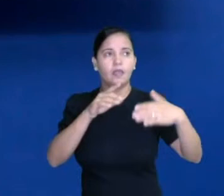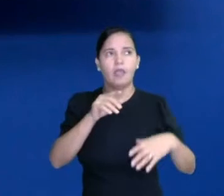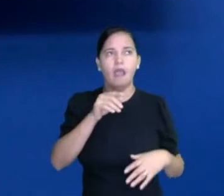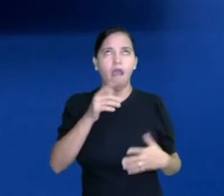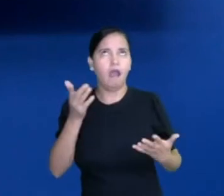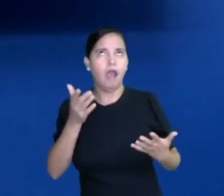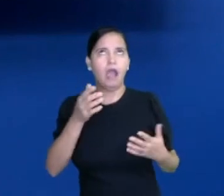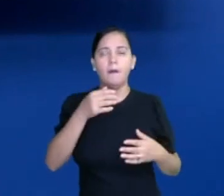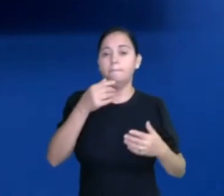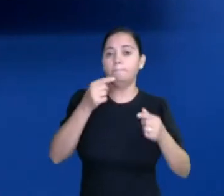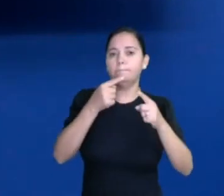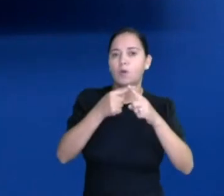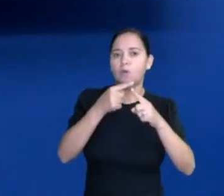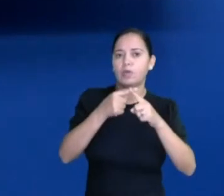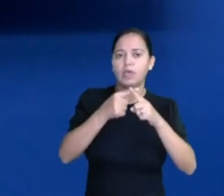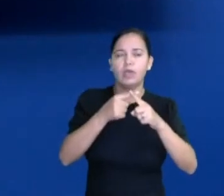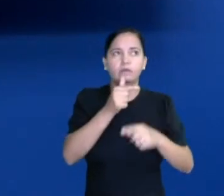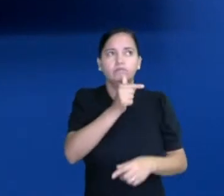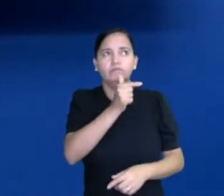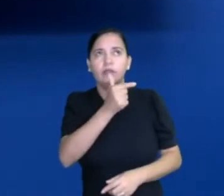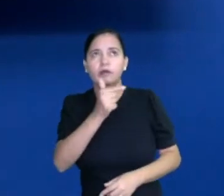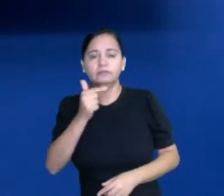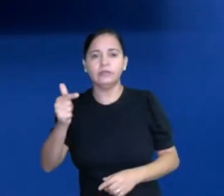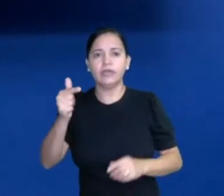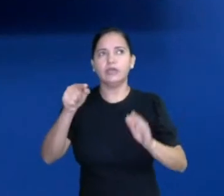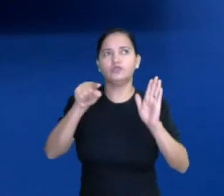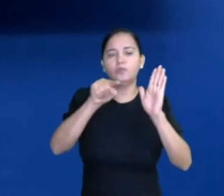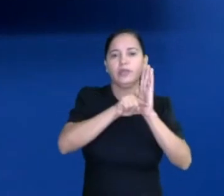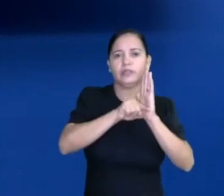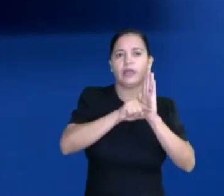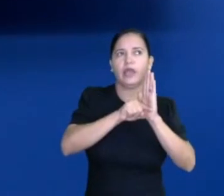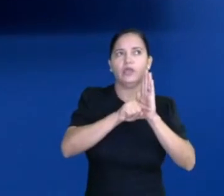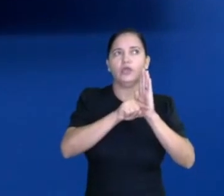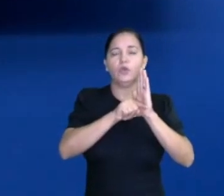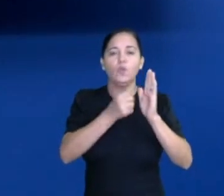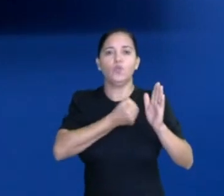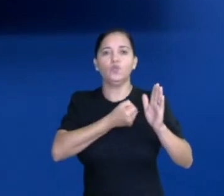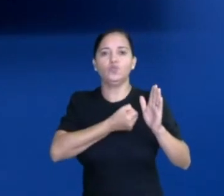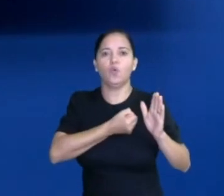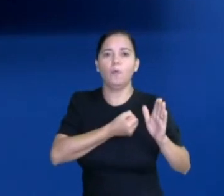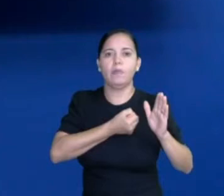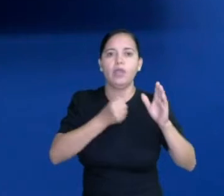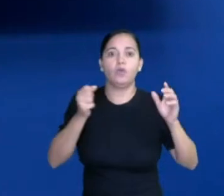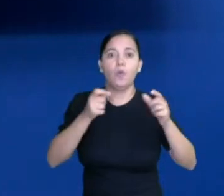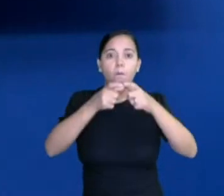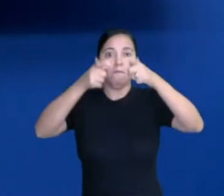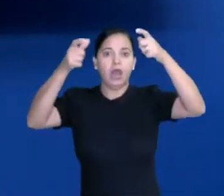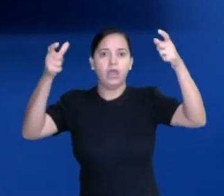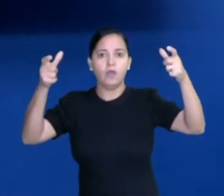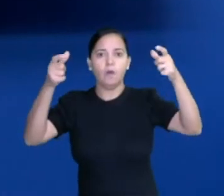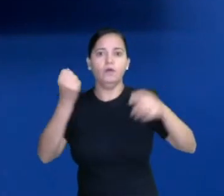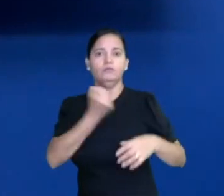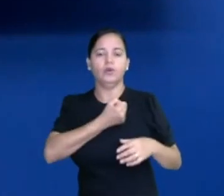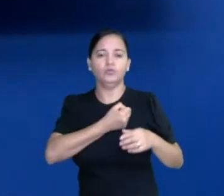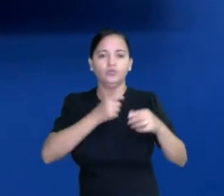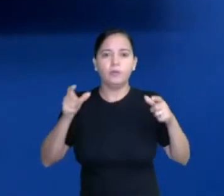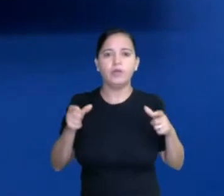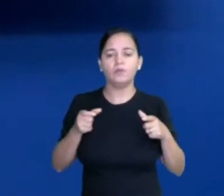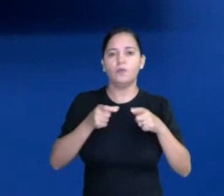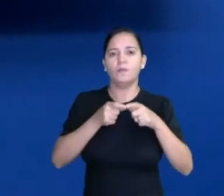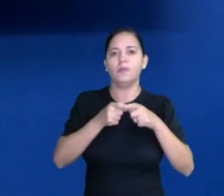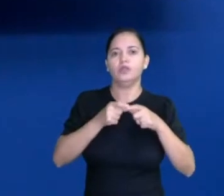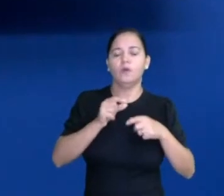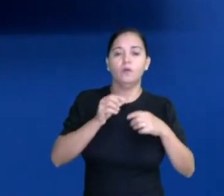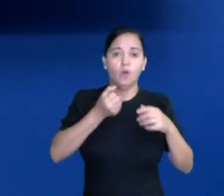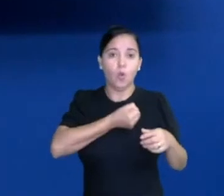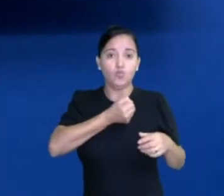ideia de que não existe subtrair um número menor, né? Um número maior de um número menor. Não